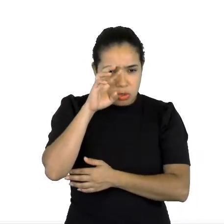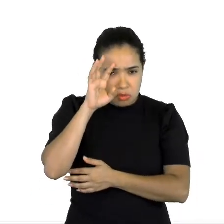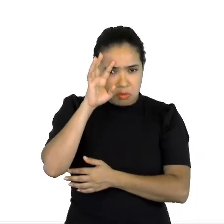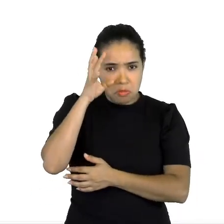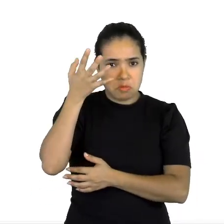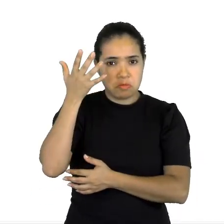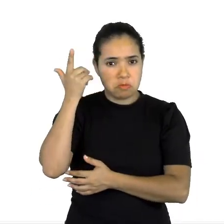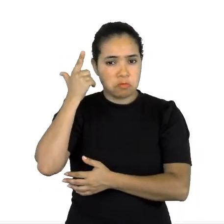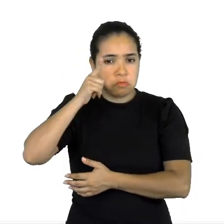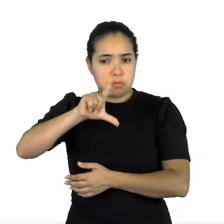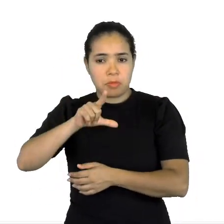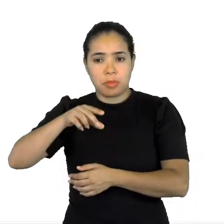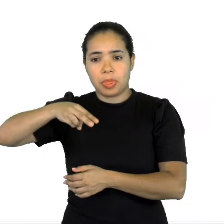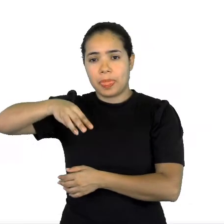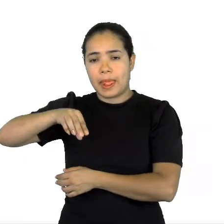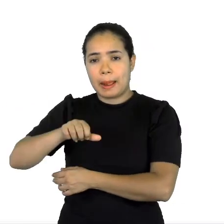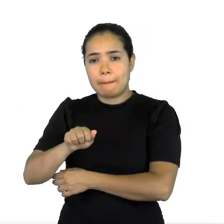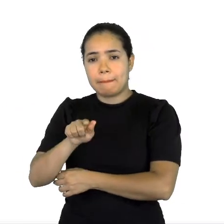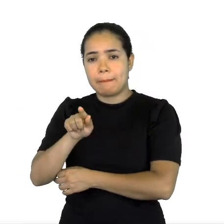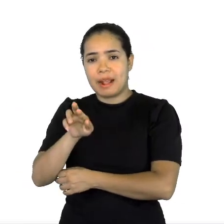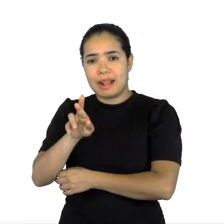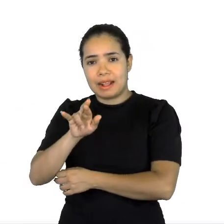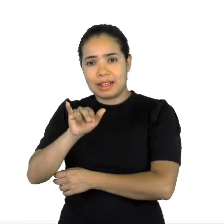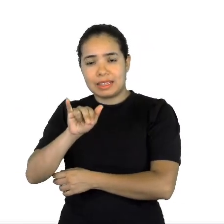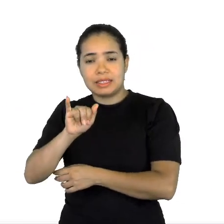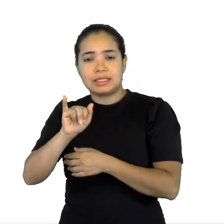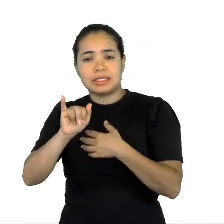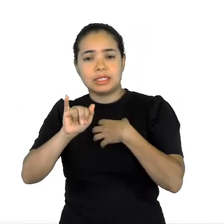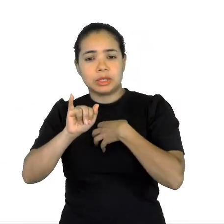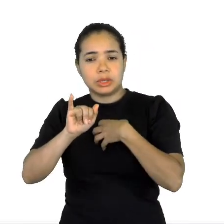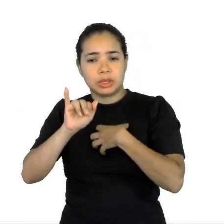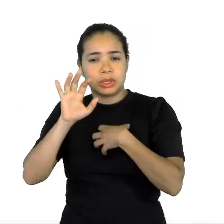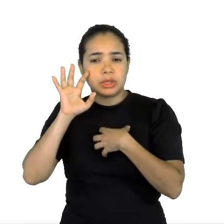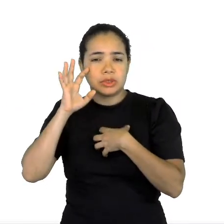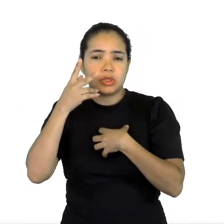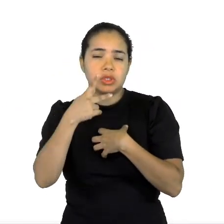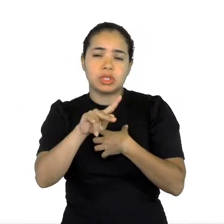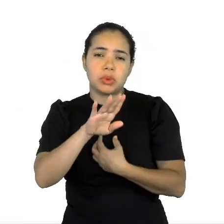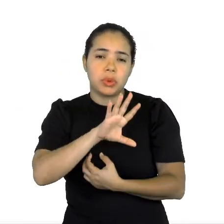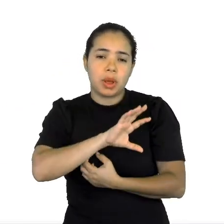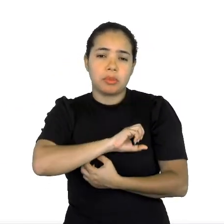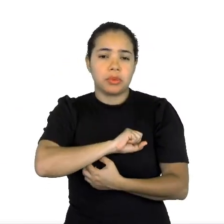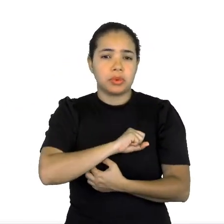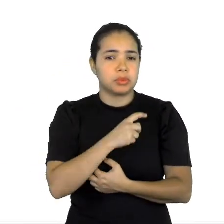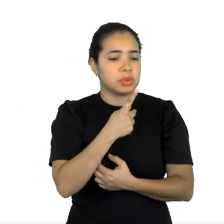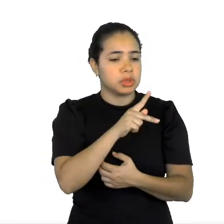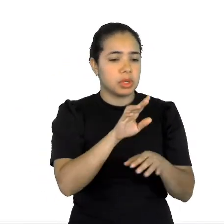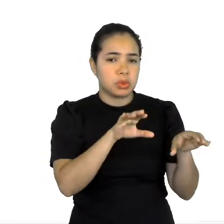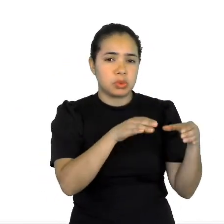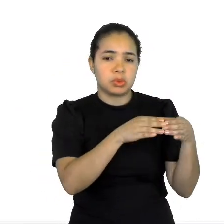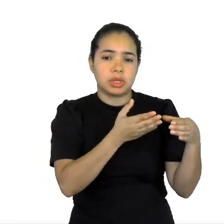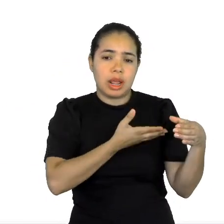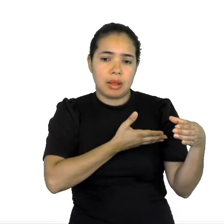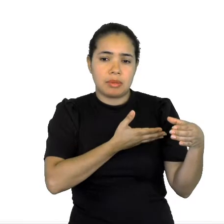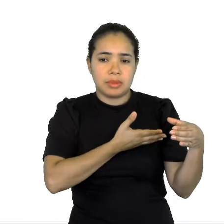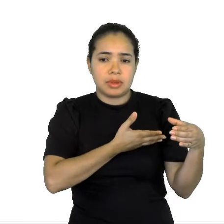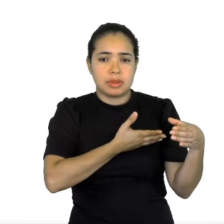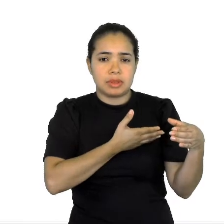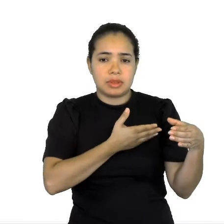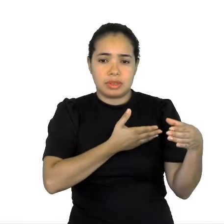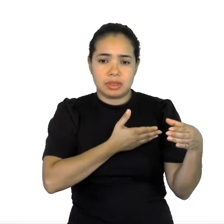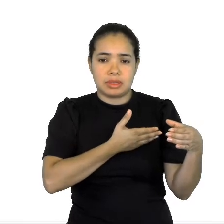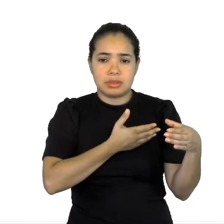consegue se decidir em relação ao quê? Ao seu sentimento, ao seu amor por seus amigos, e acaba optando por ficar